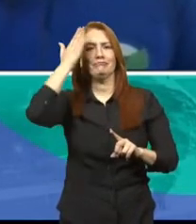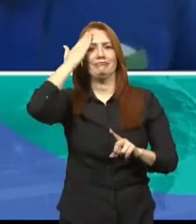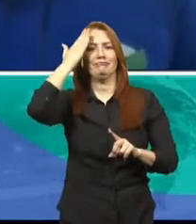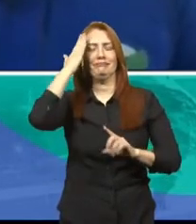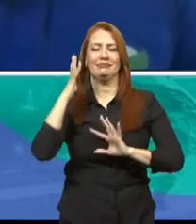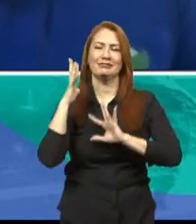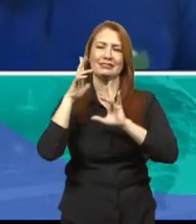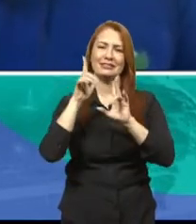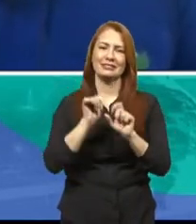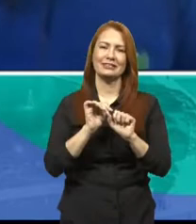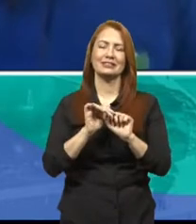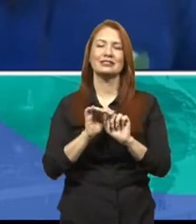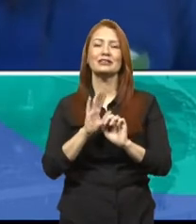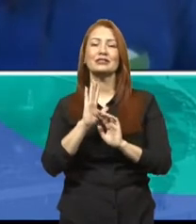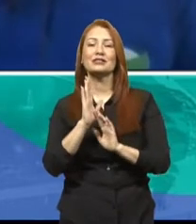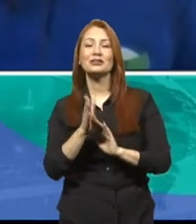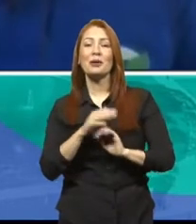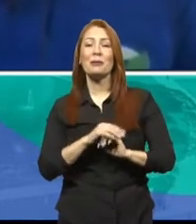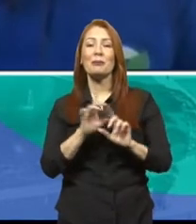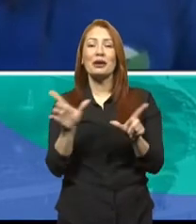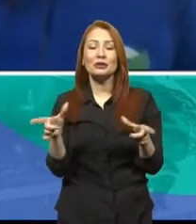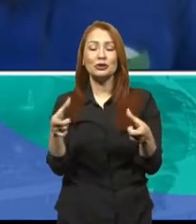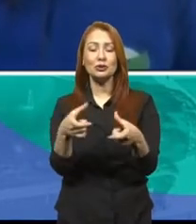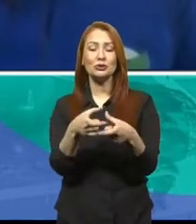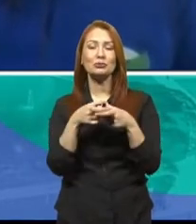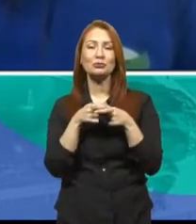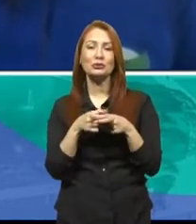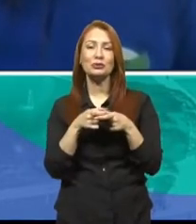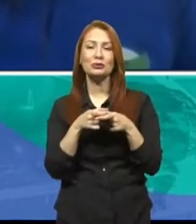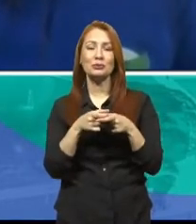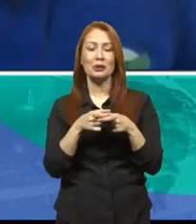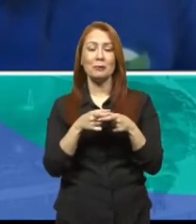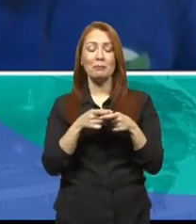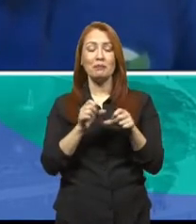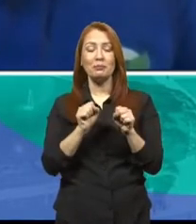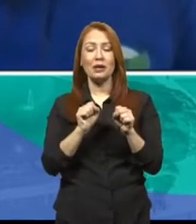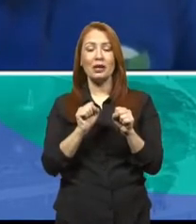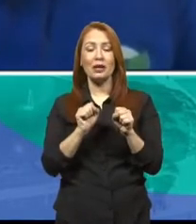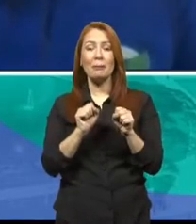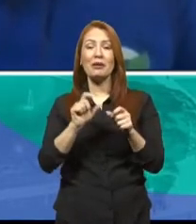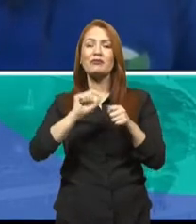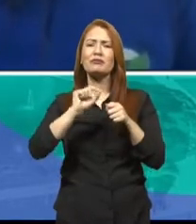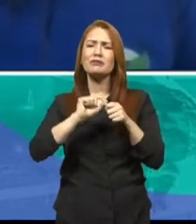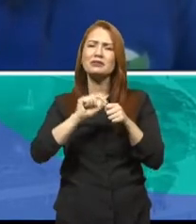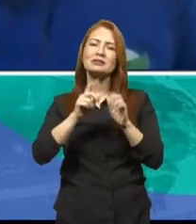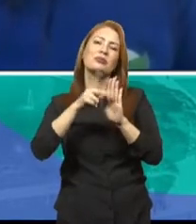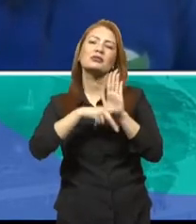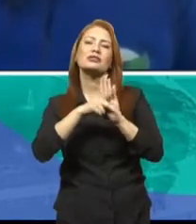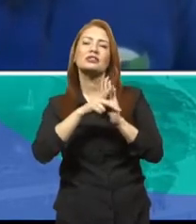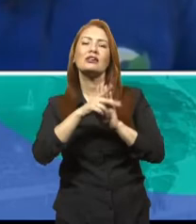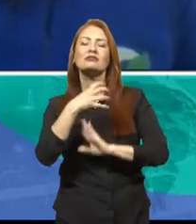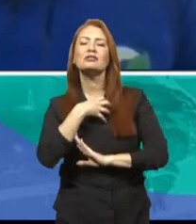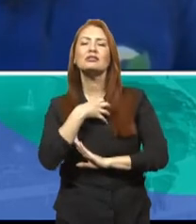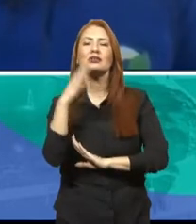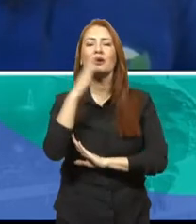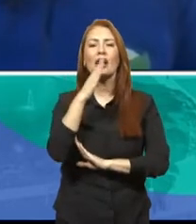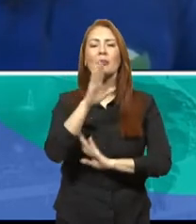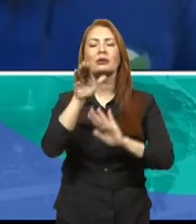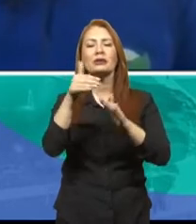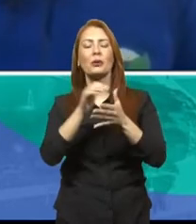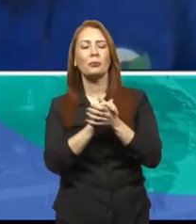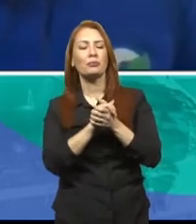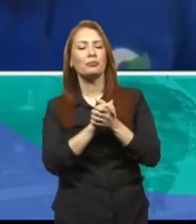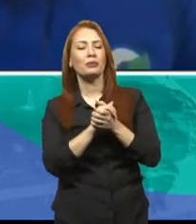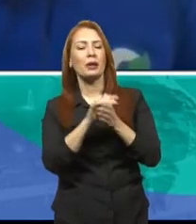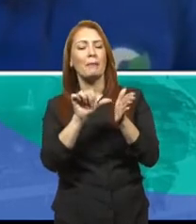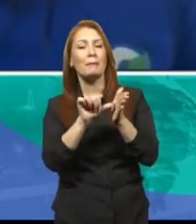né, encurtar esse processo aí de fazer projetos da maneira mais rápida e eficiente. Então, duas perguntas, qual é o primeiro projeto que tu